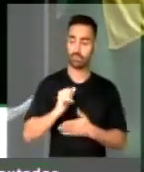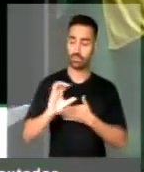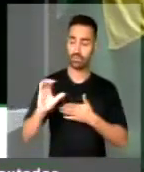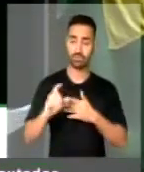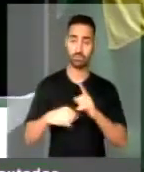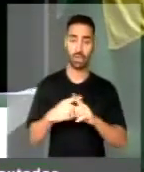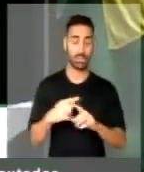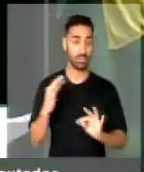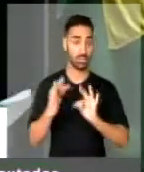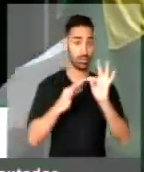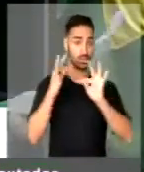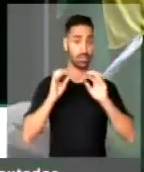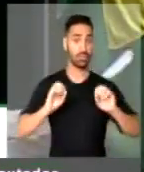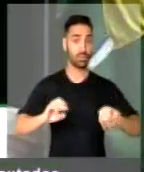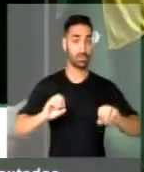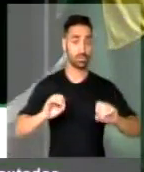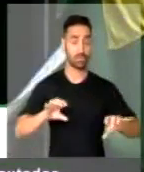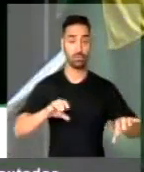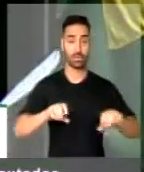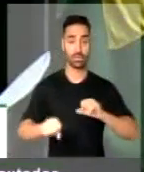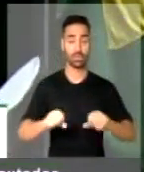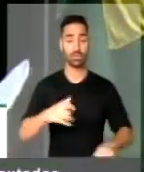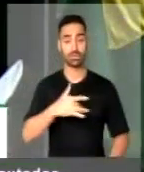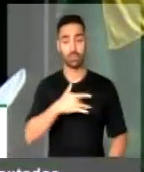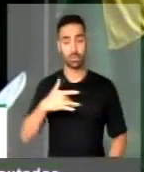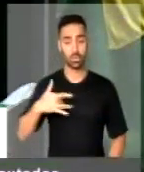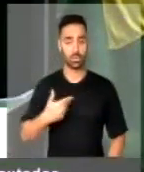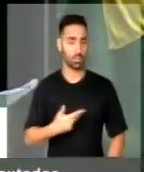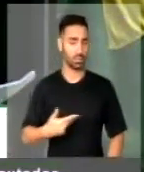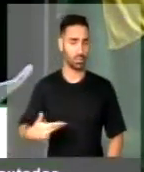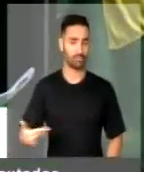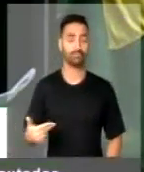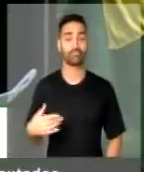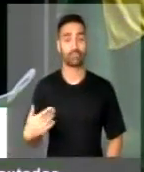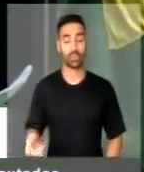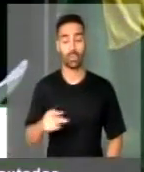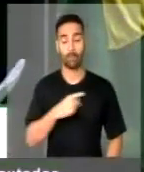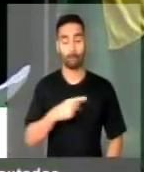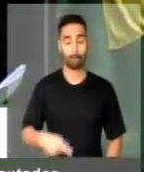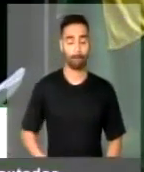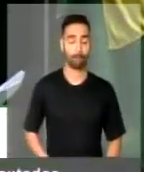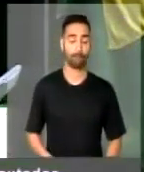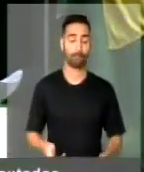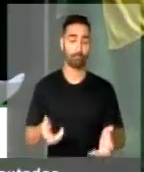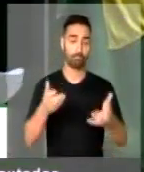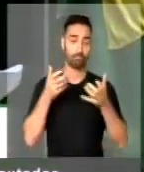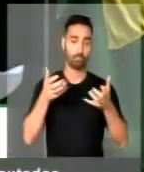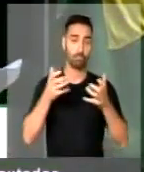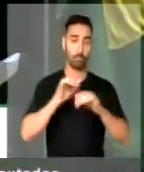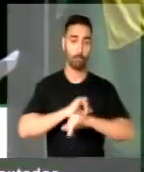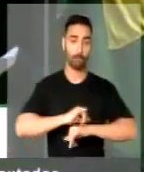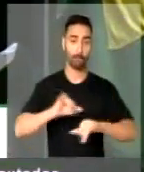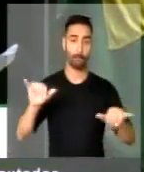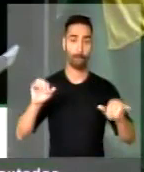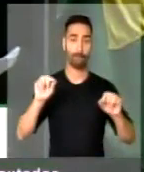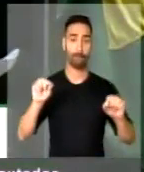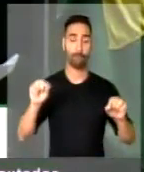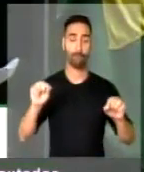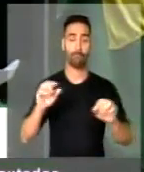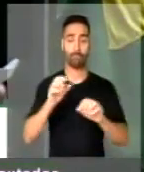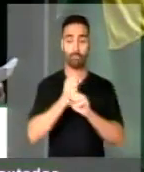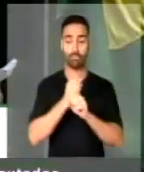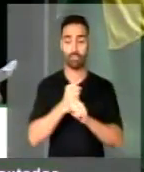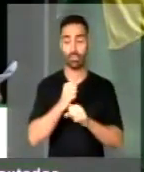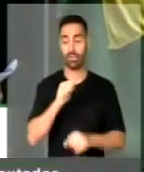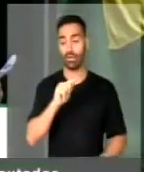tecnologia, na educação, na formação e na saúde? Portanto, presidente JHC, eu queria dizer aqui que o censo agro